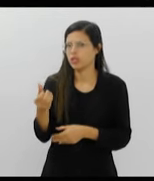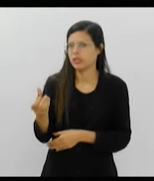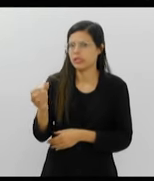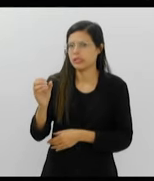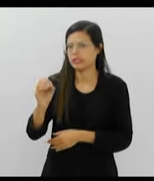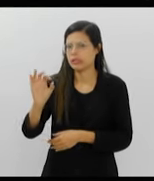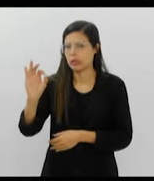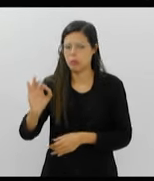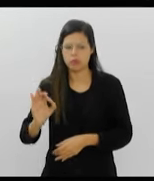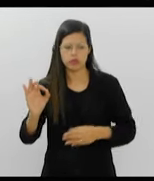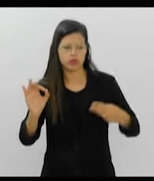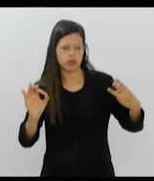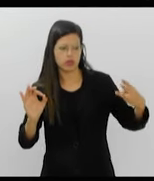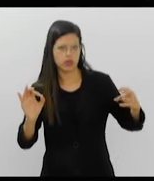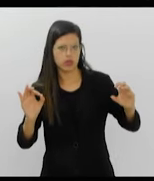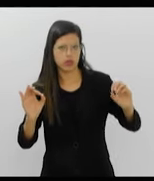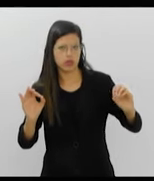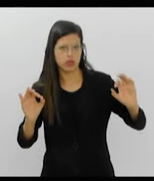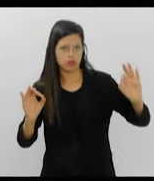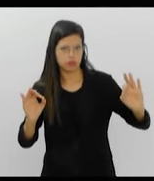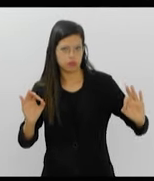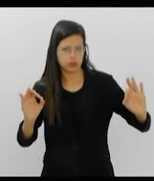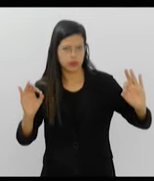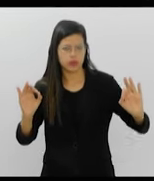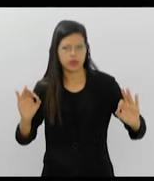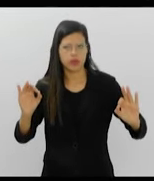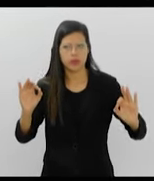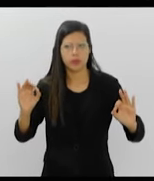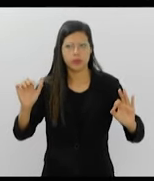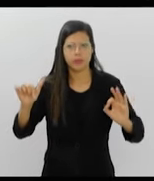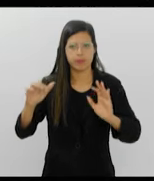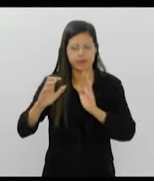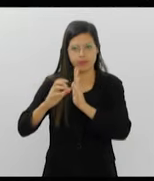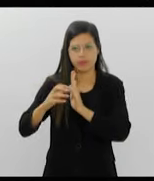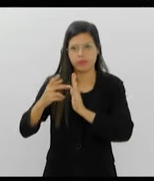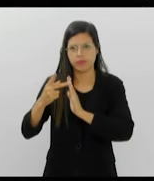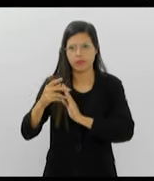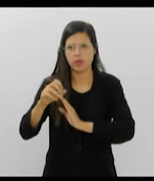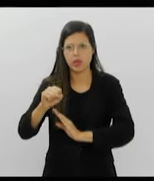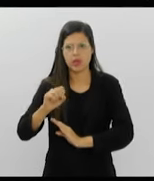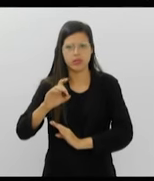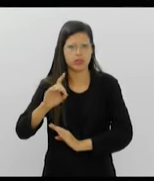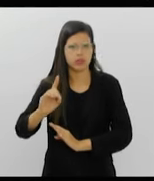60% a 30%, quando o PSD elegeu